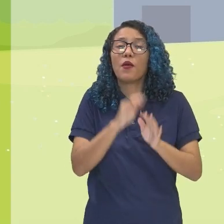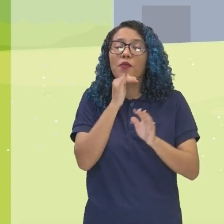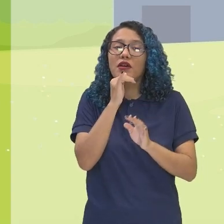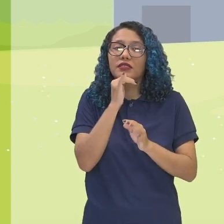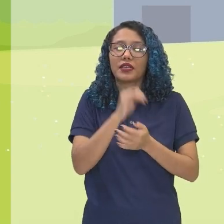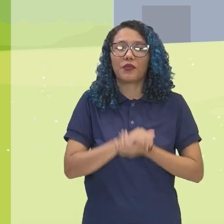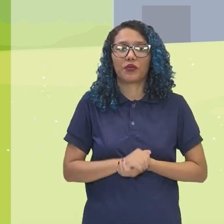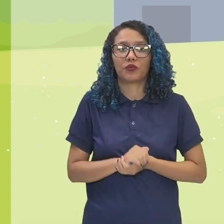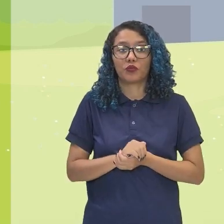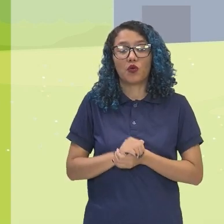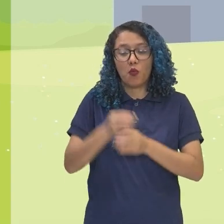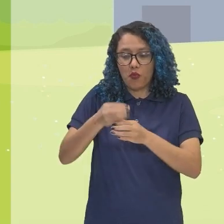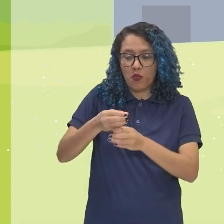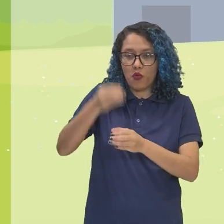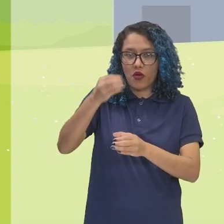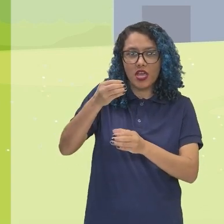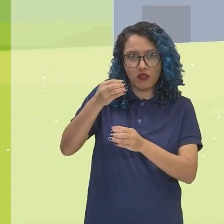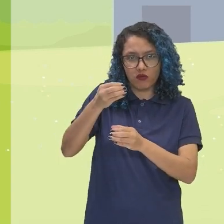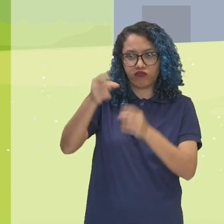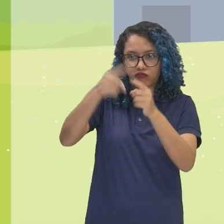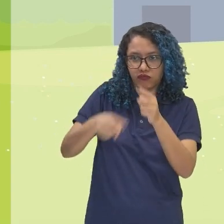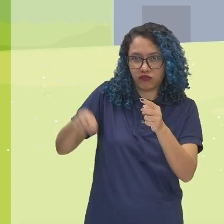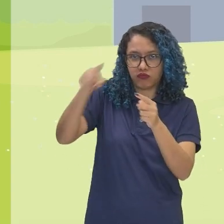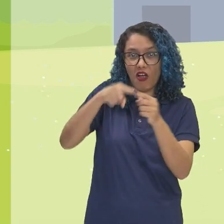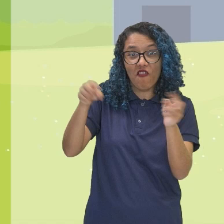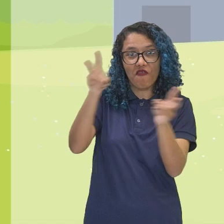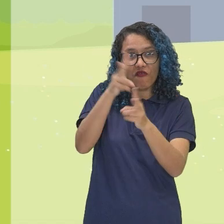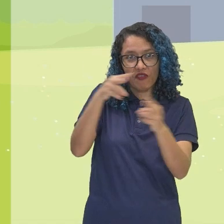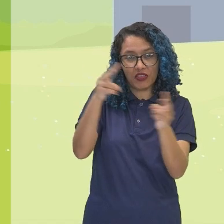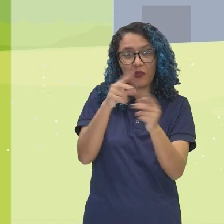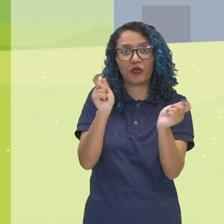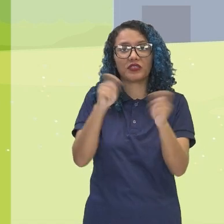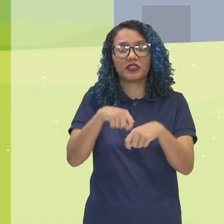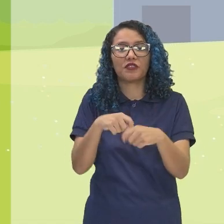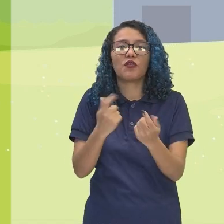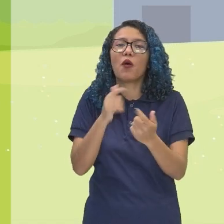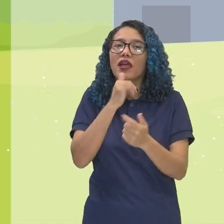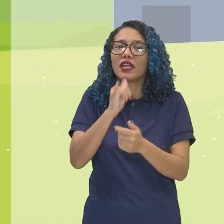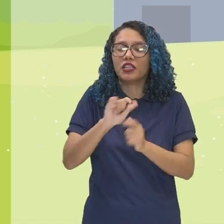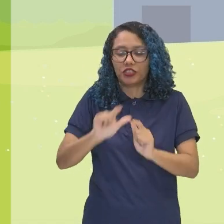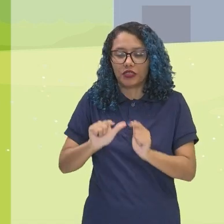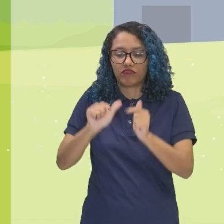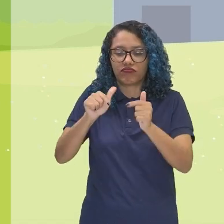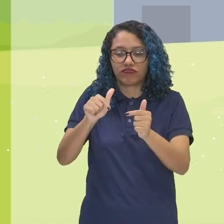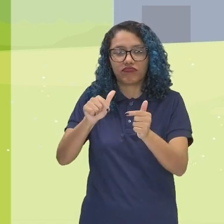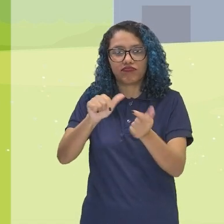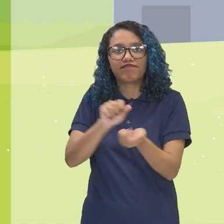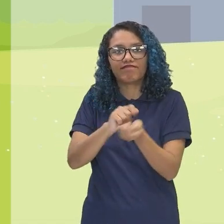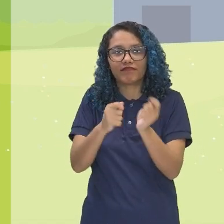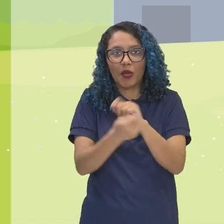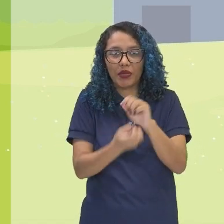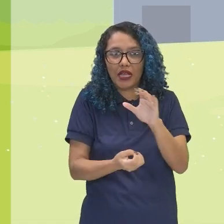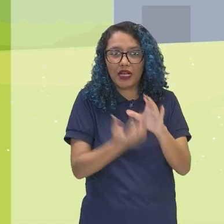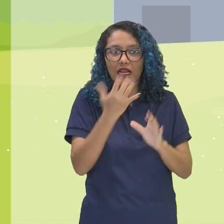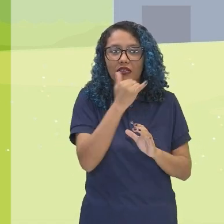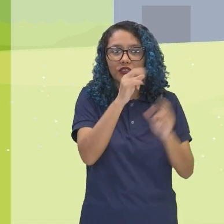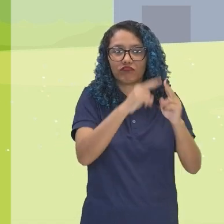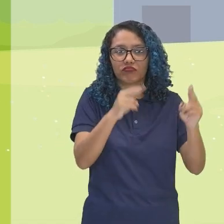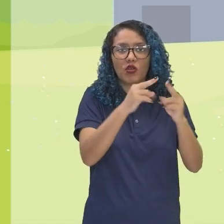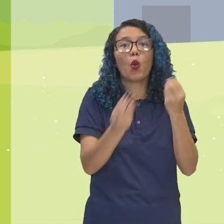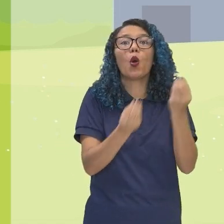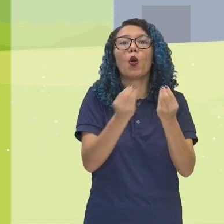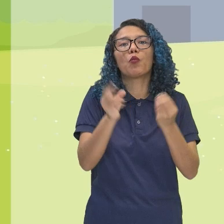exemplo, um moinho de vento, por exemplo, converte energia mecânica em energia elétrica com a ajuda do